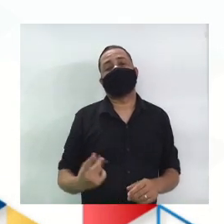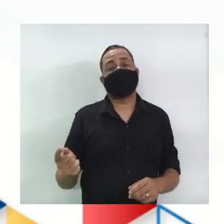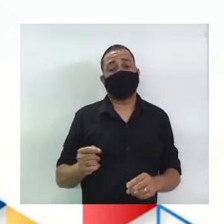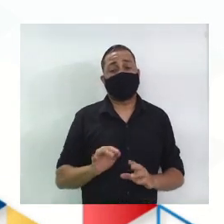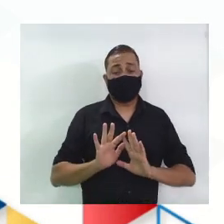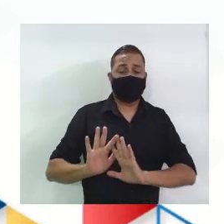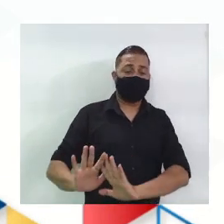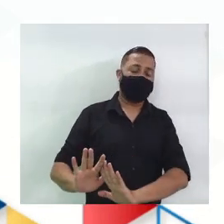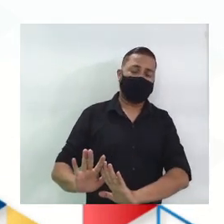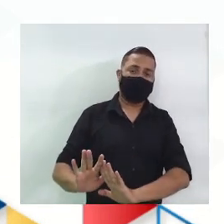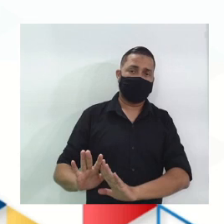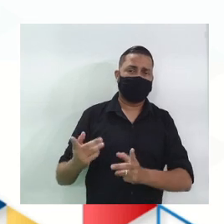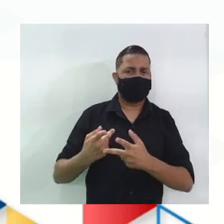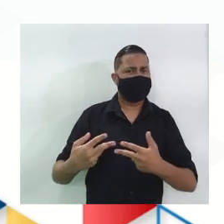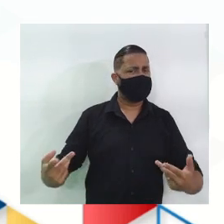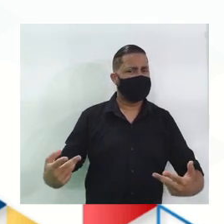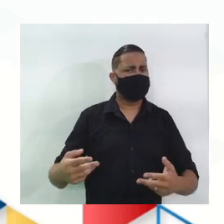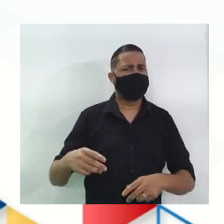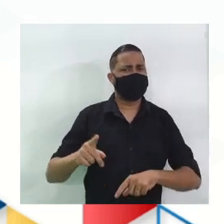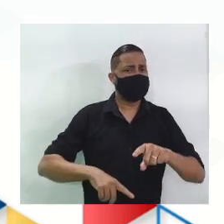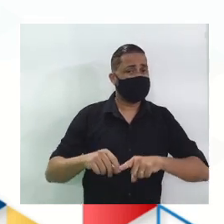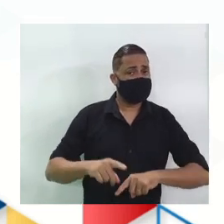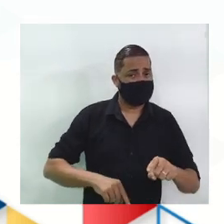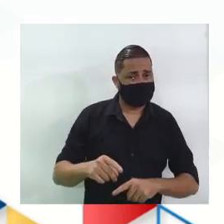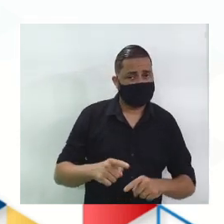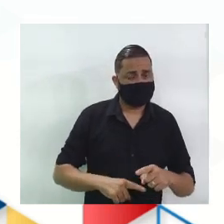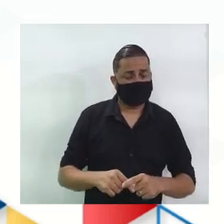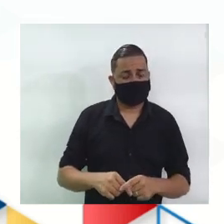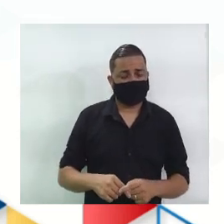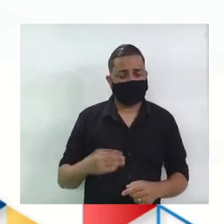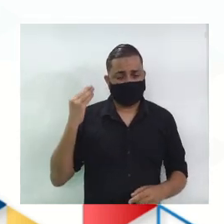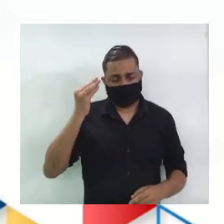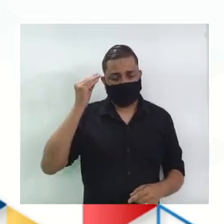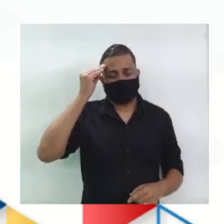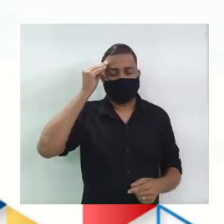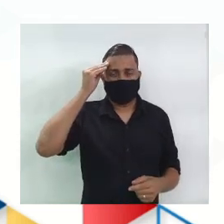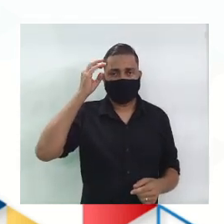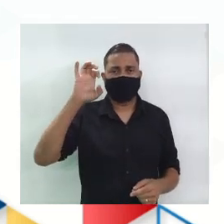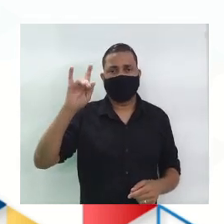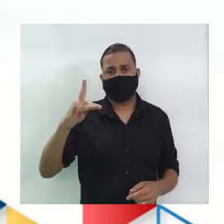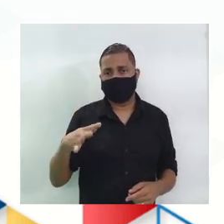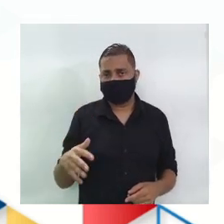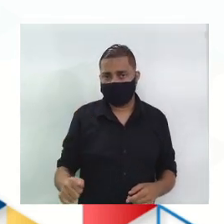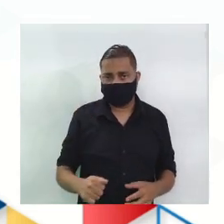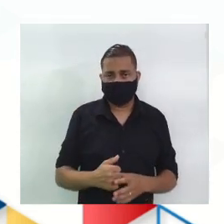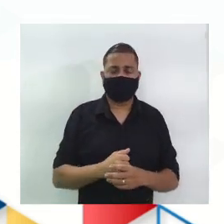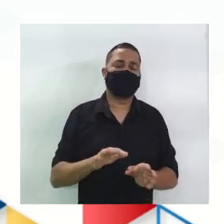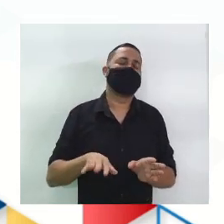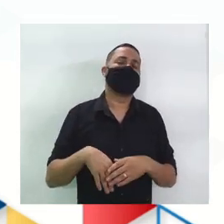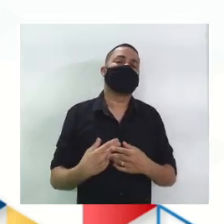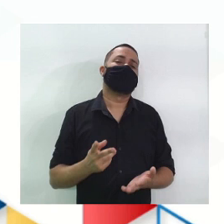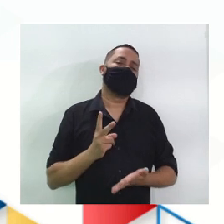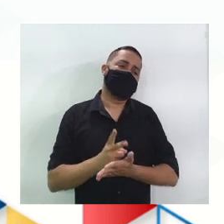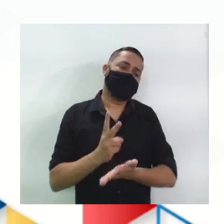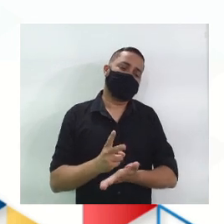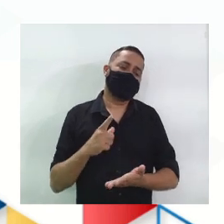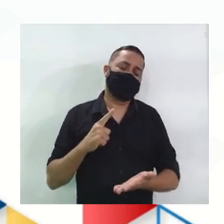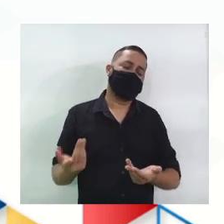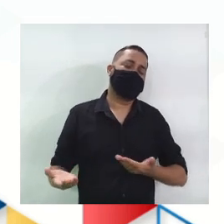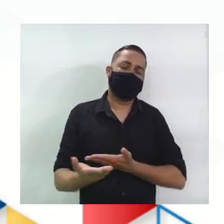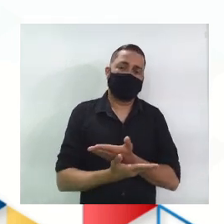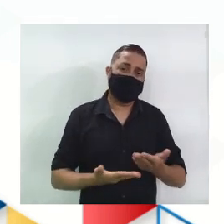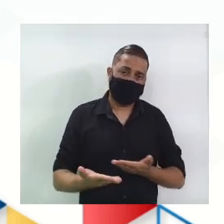dos bens materiais e da pregação da consciência de Krishna pelo Guru. Então, sempre essa